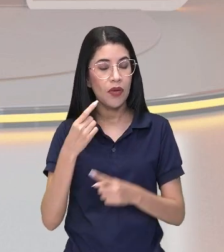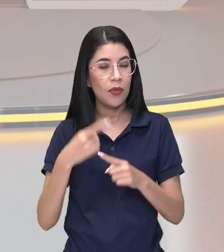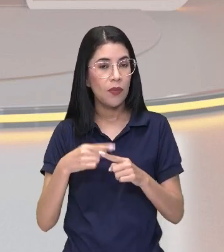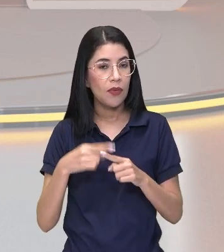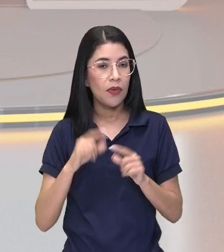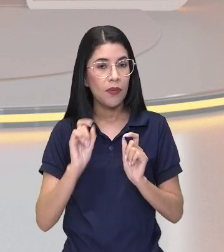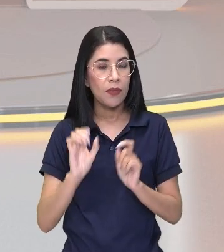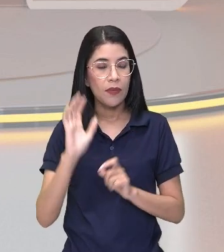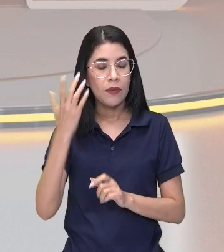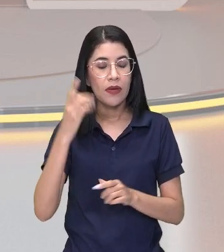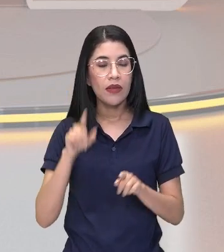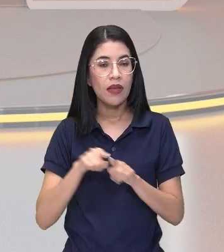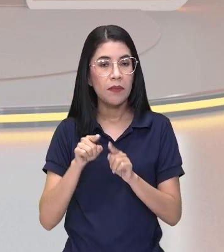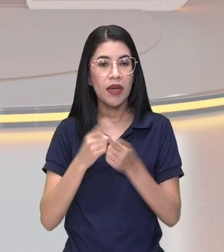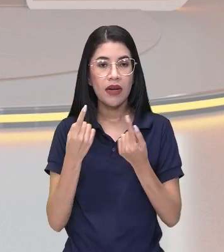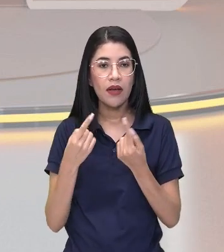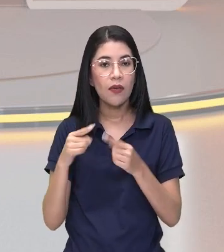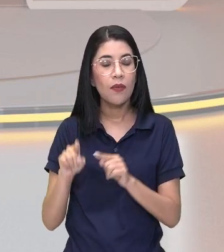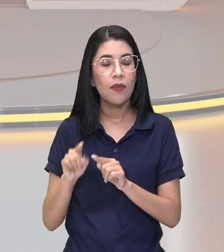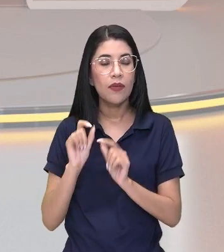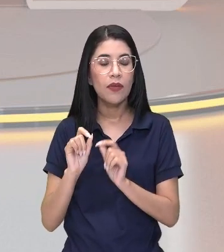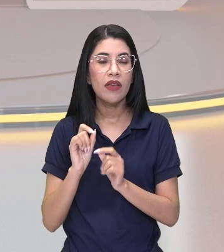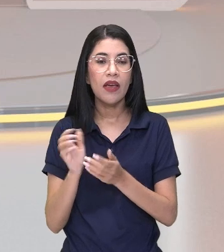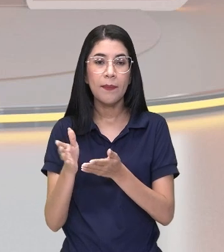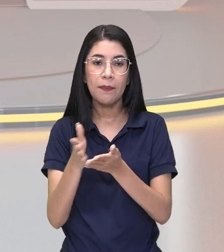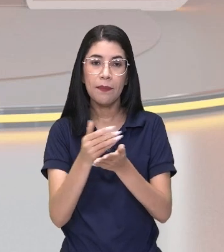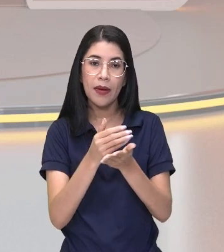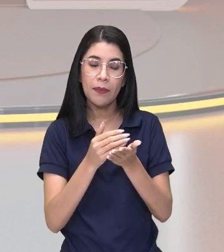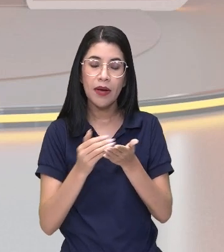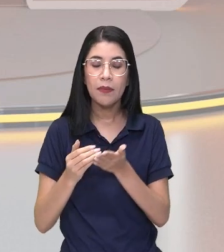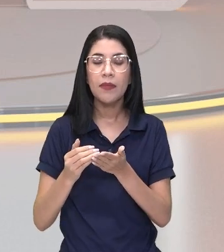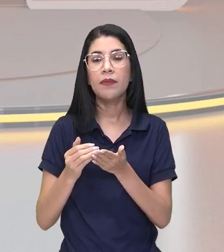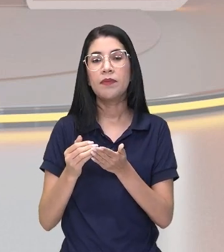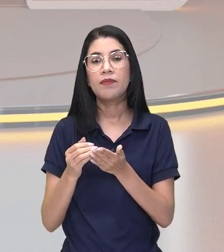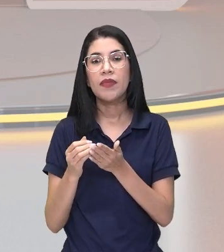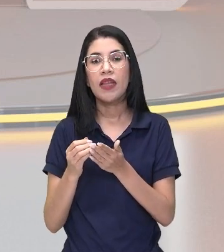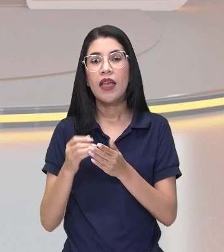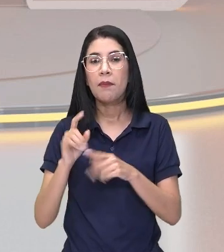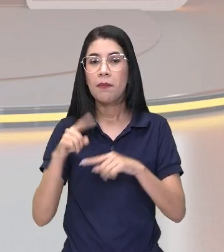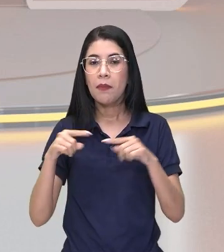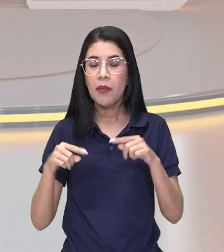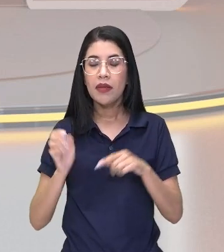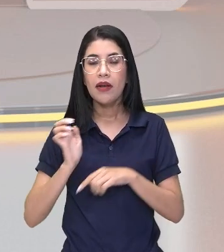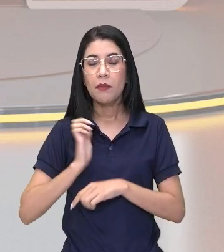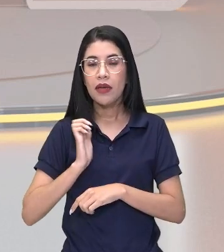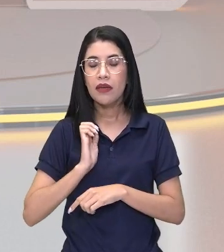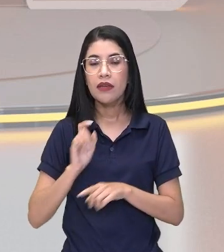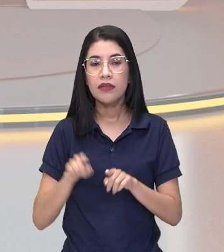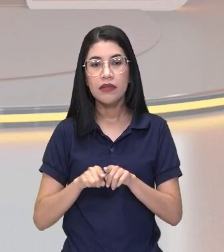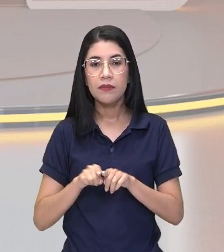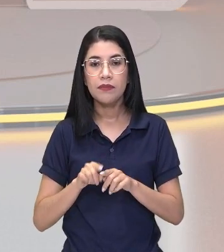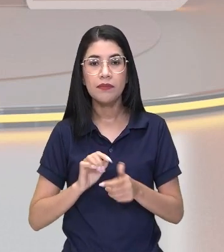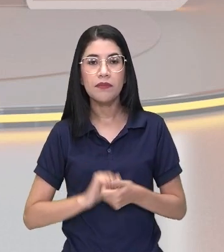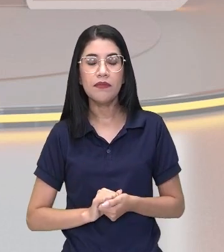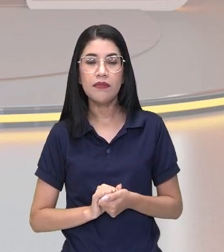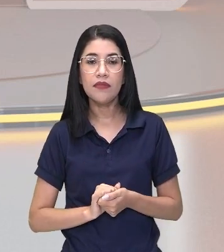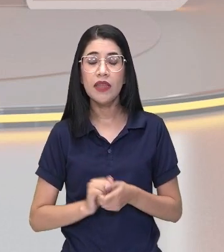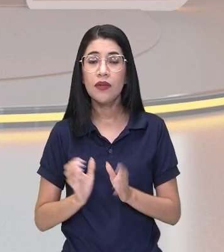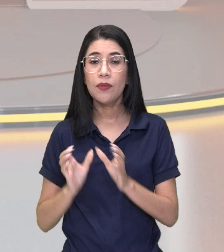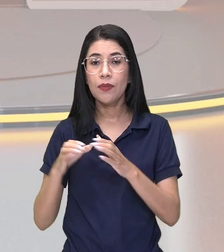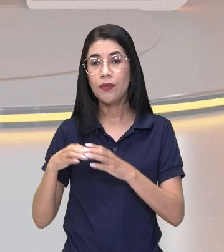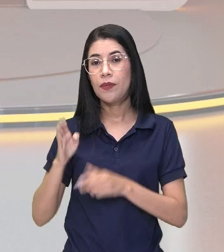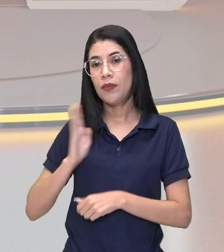também era contra o acúmulo de bens e de lucro. Olha só, gente, então a burguesia tinha uma